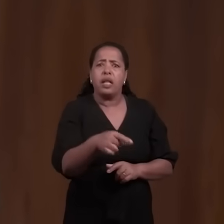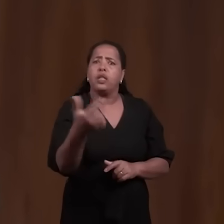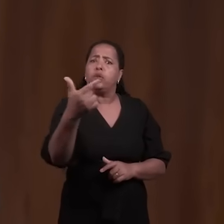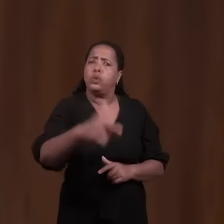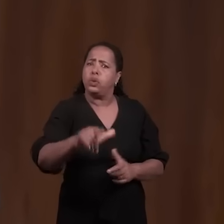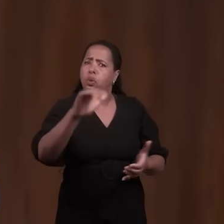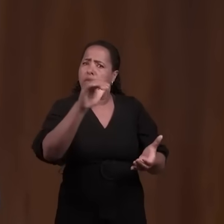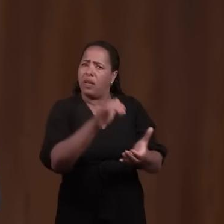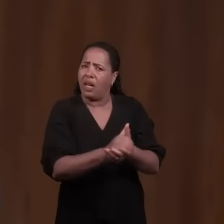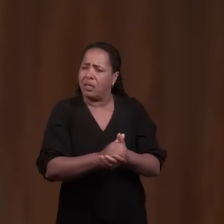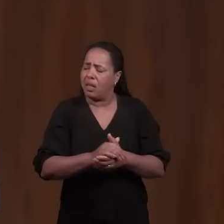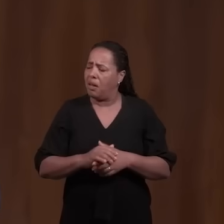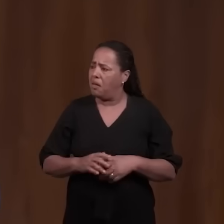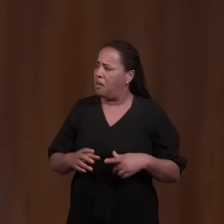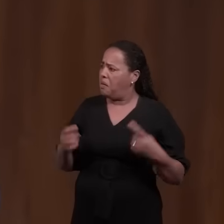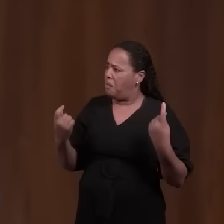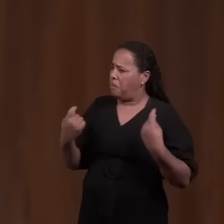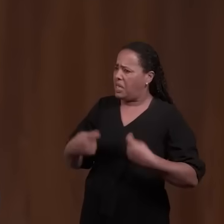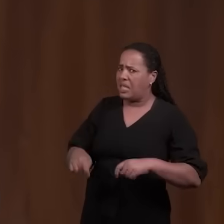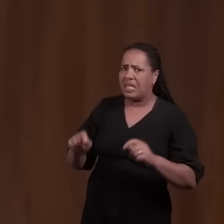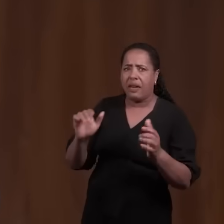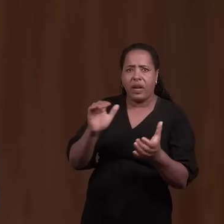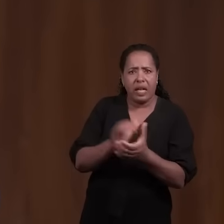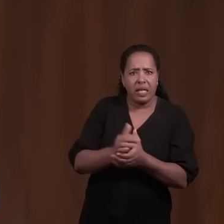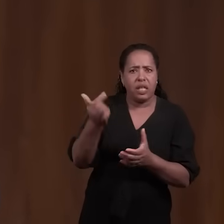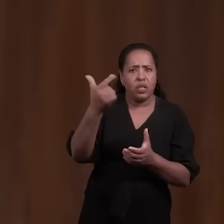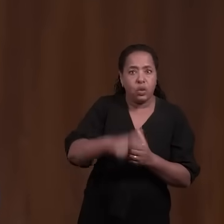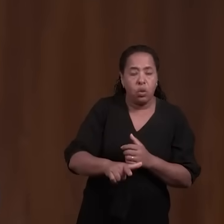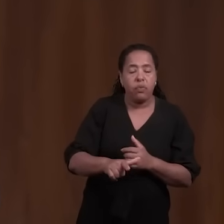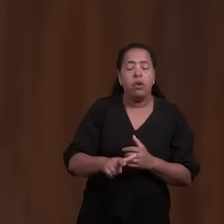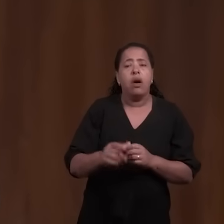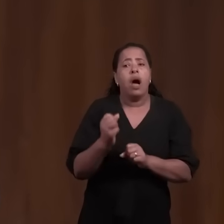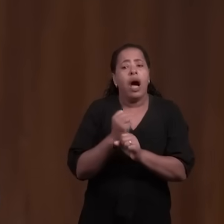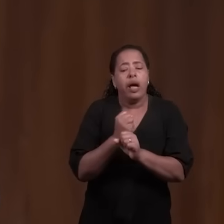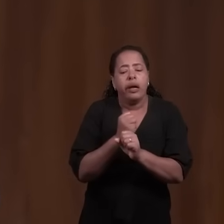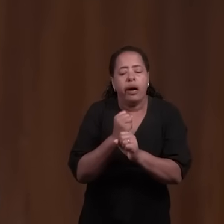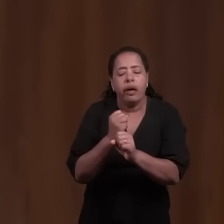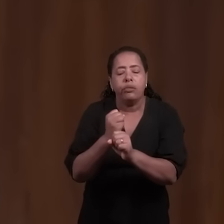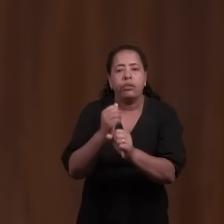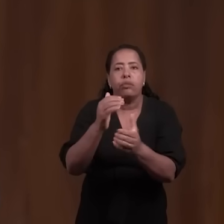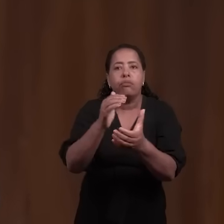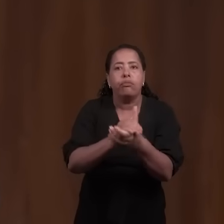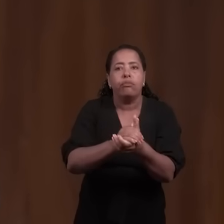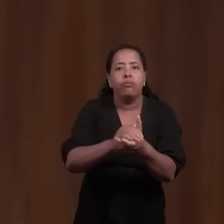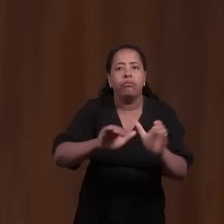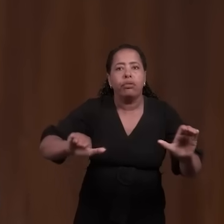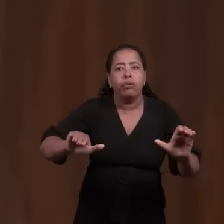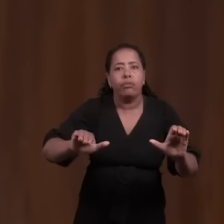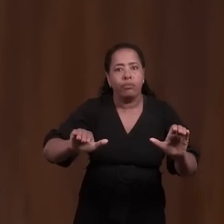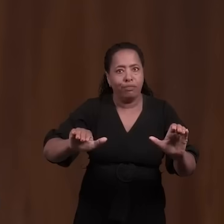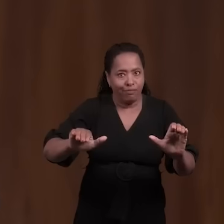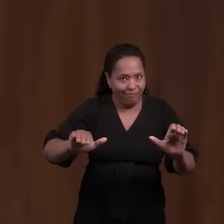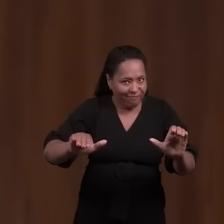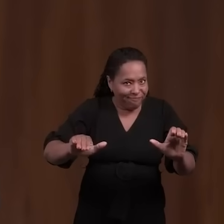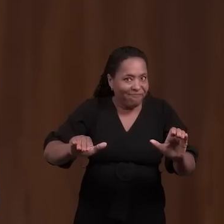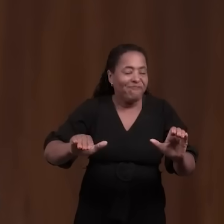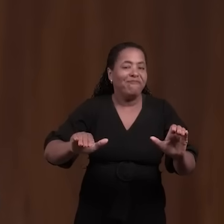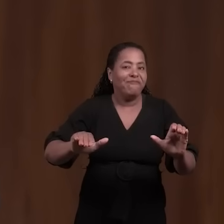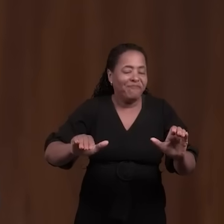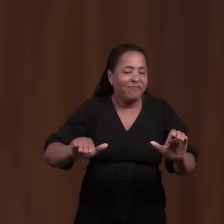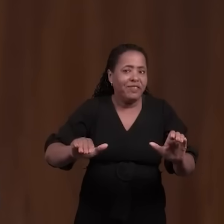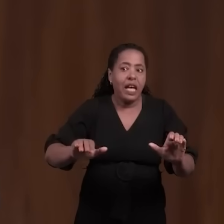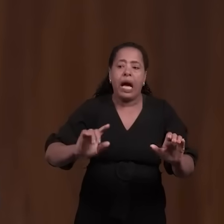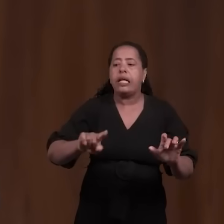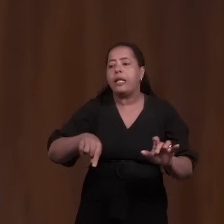novo. Né? É necessário casar de novo. Algum tempo depois ela se separa do marido,